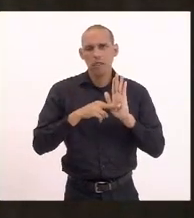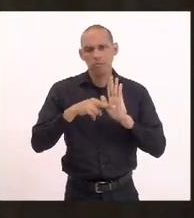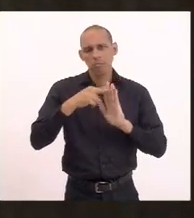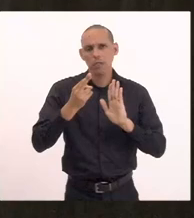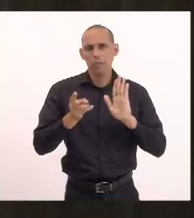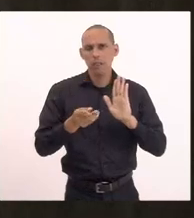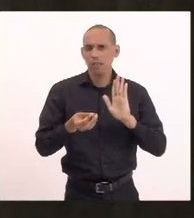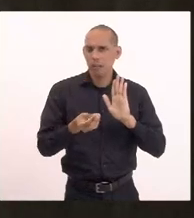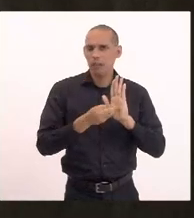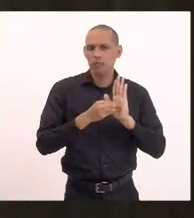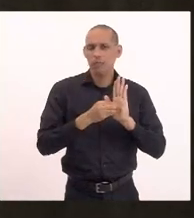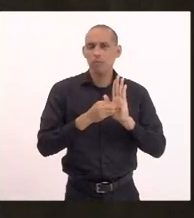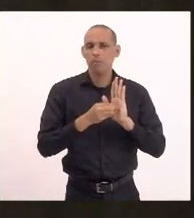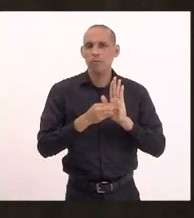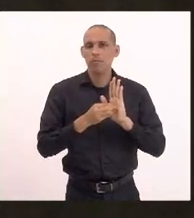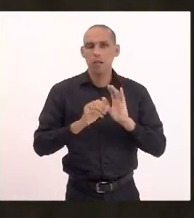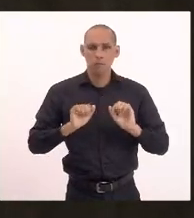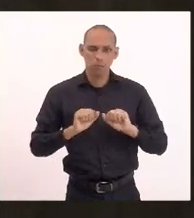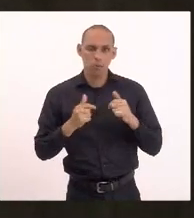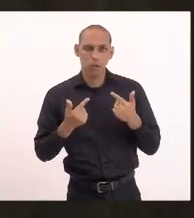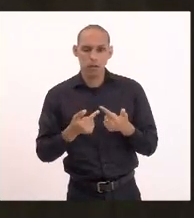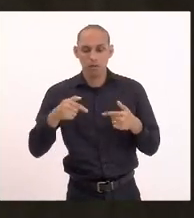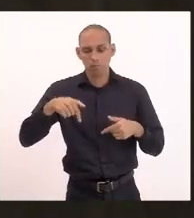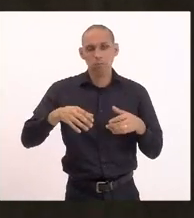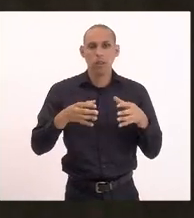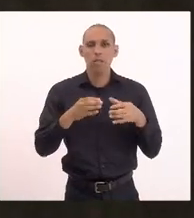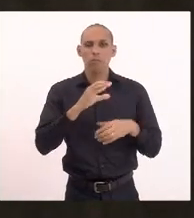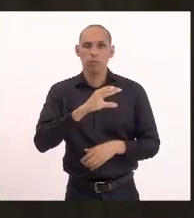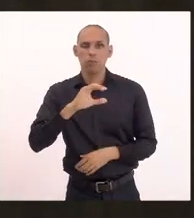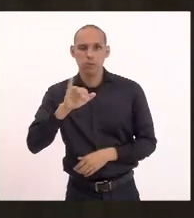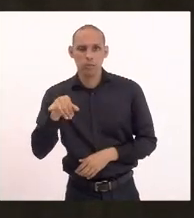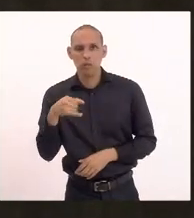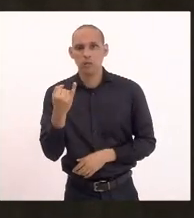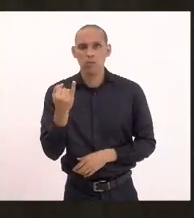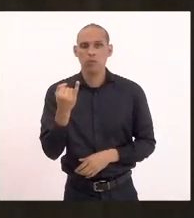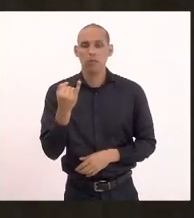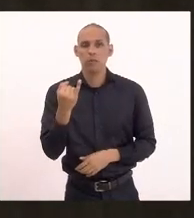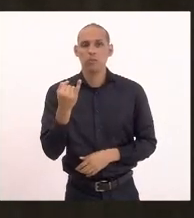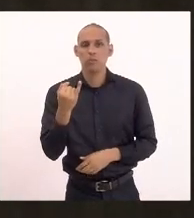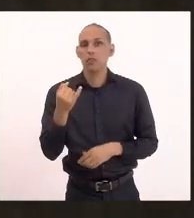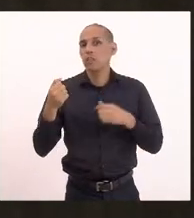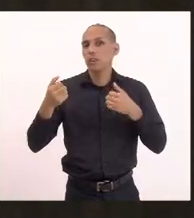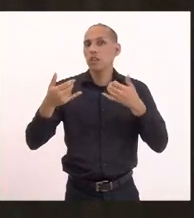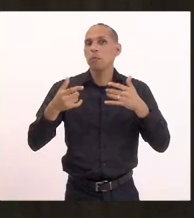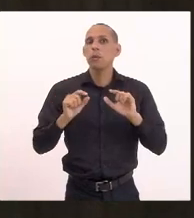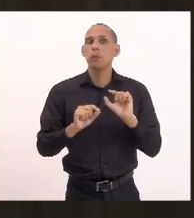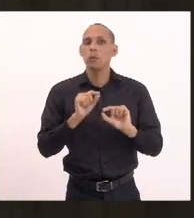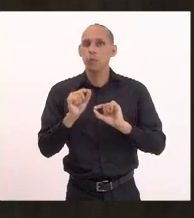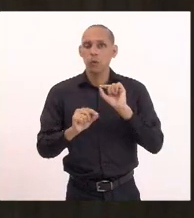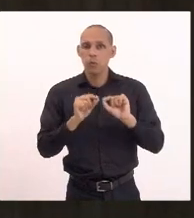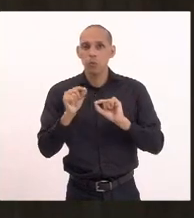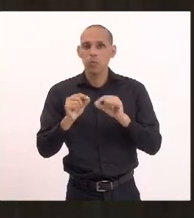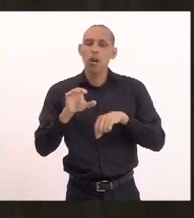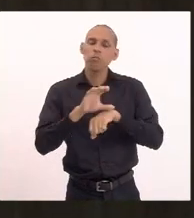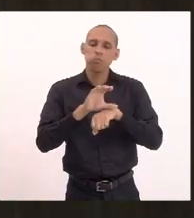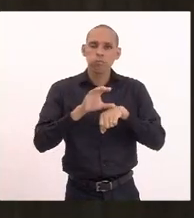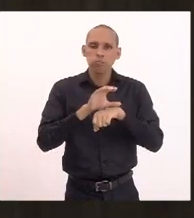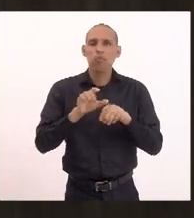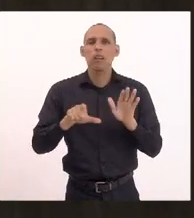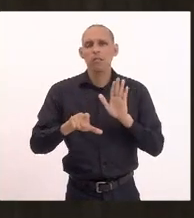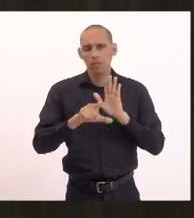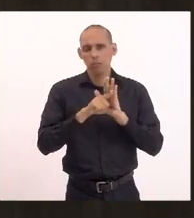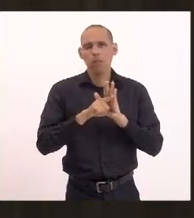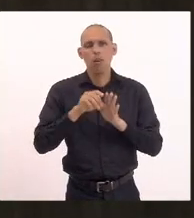Legislativa do Estado do Rio de Janeiro, compete a esta Comissão de Constituição e Justiça se pronunciar acerca da constitucionalidade, legalidade,